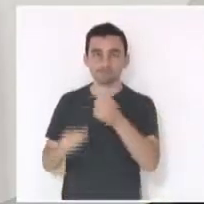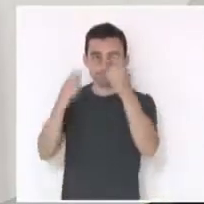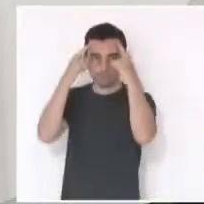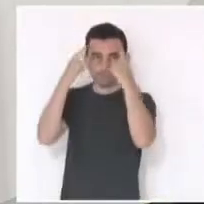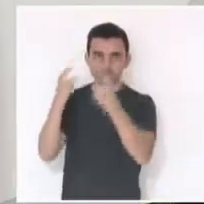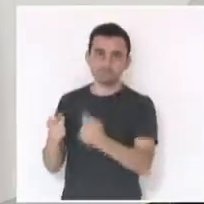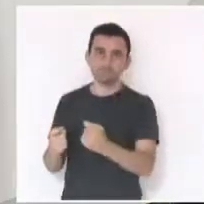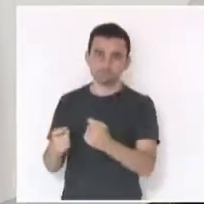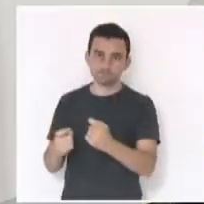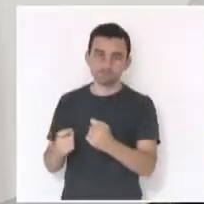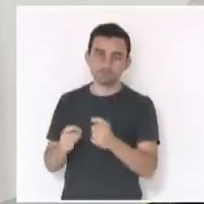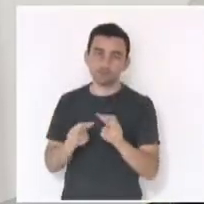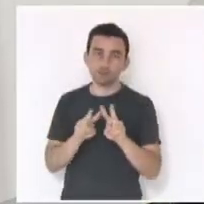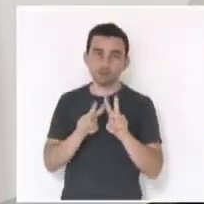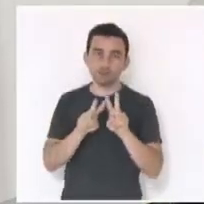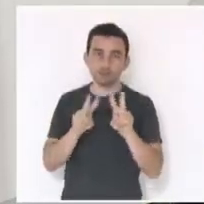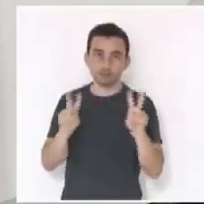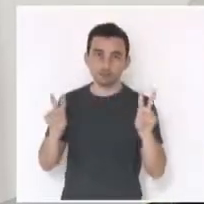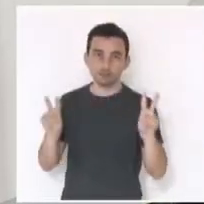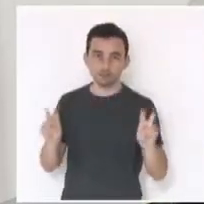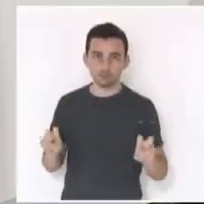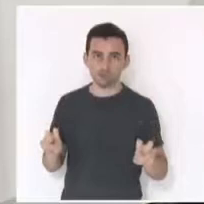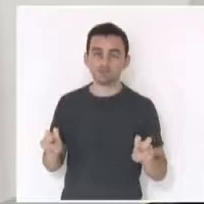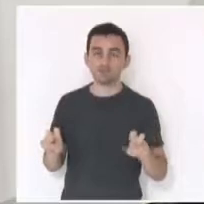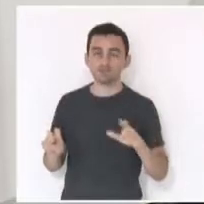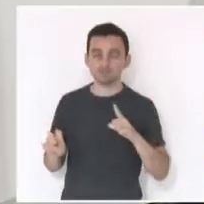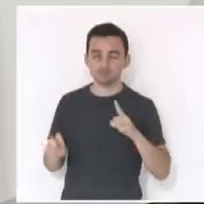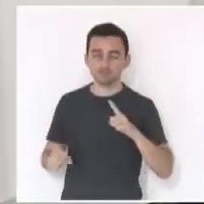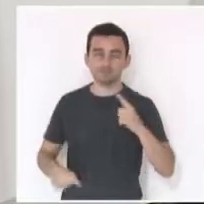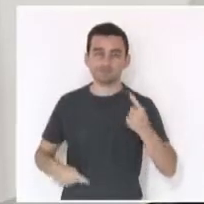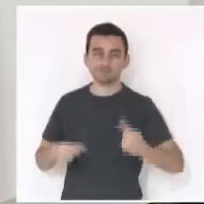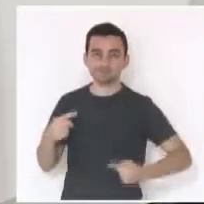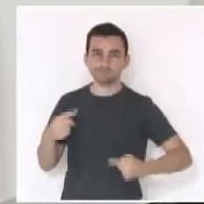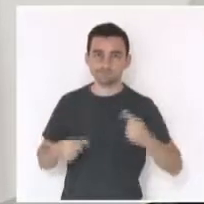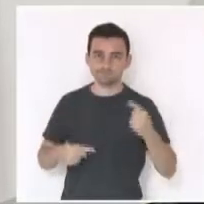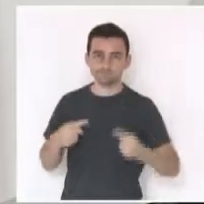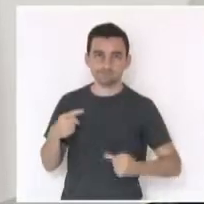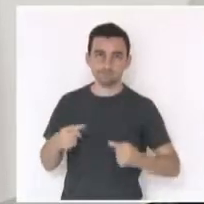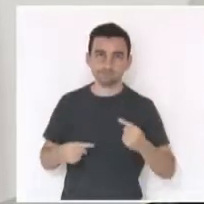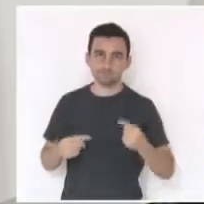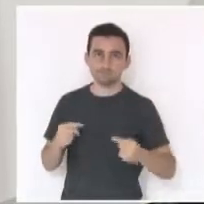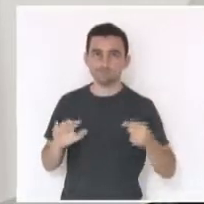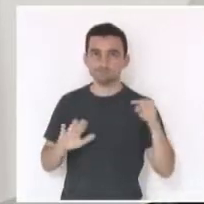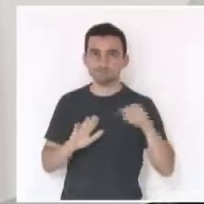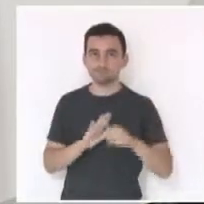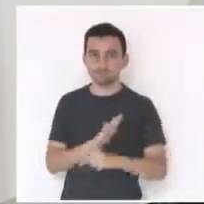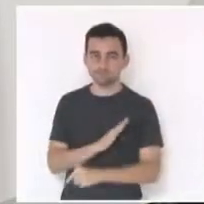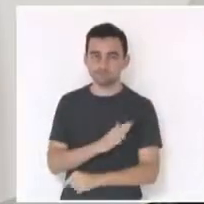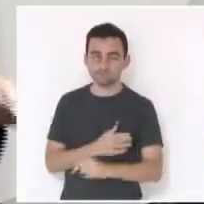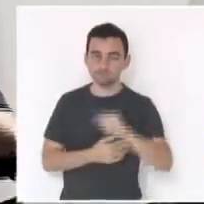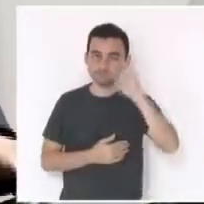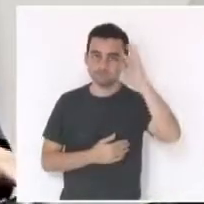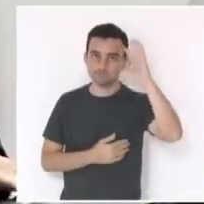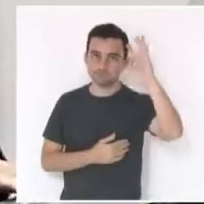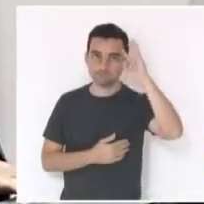que tem gerado muitas discussões Profundas reflexões